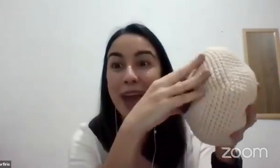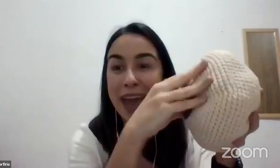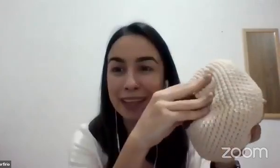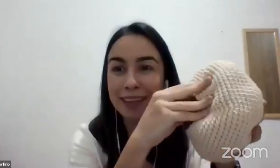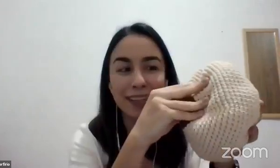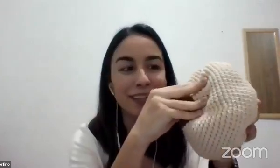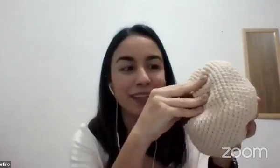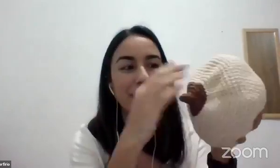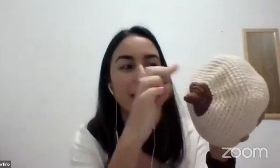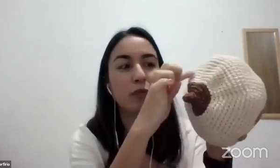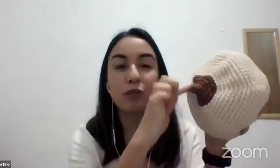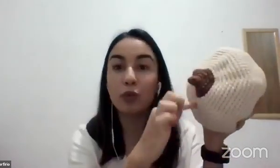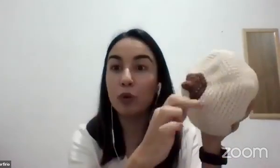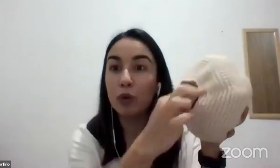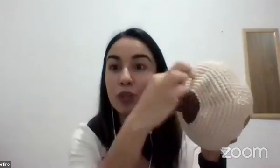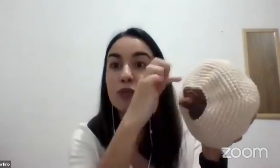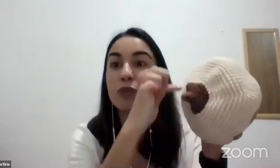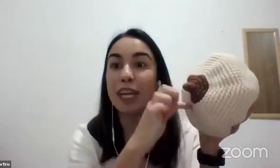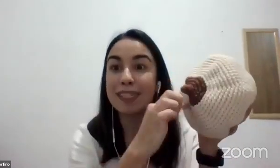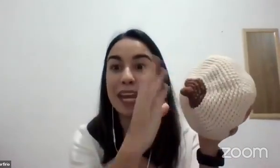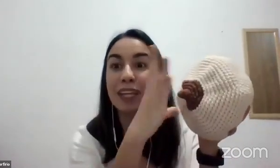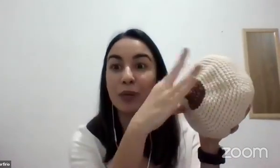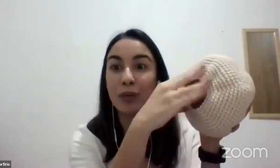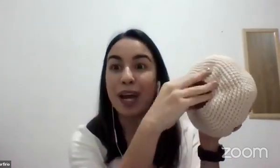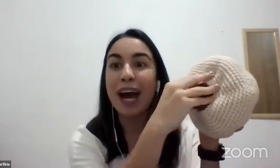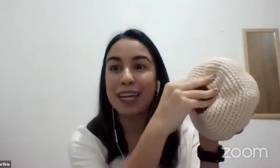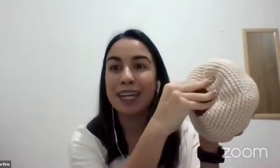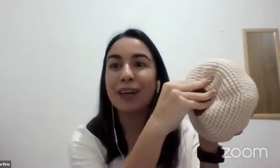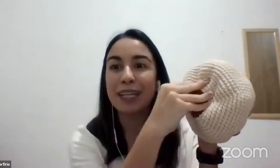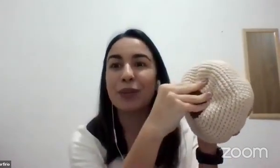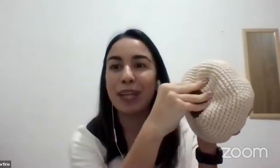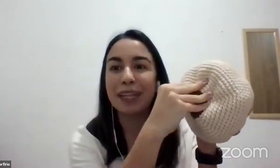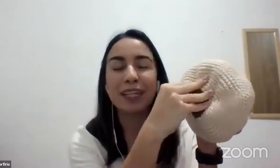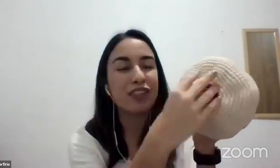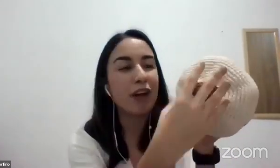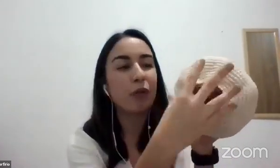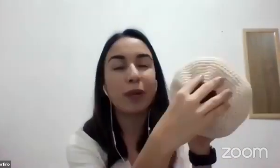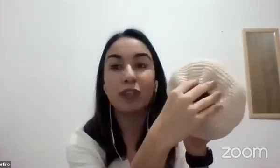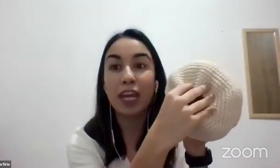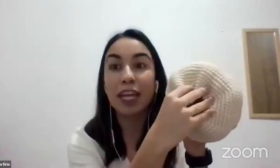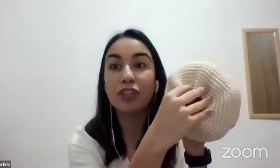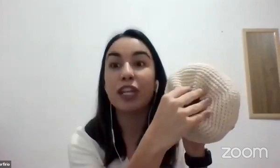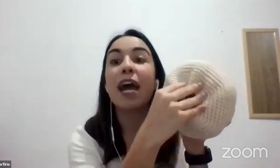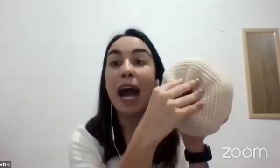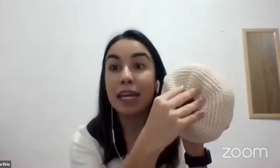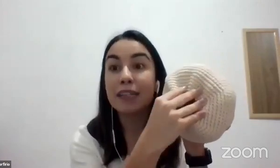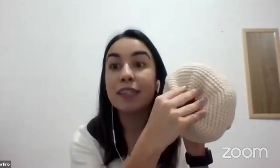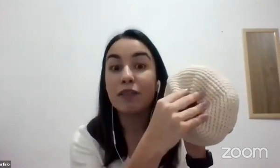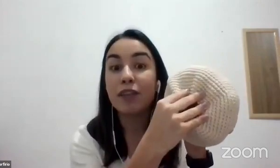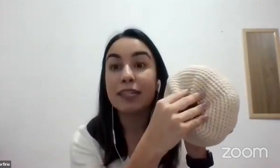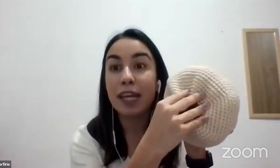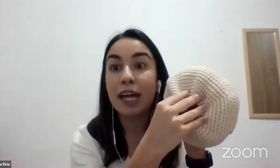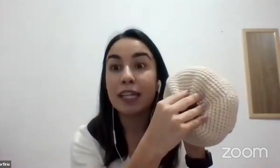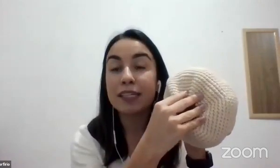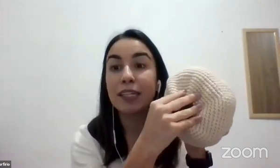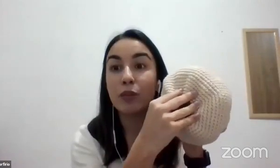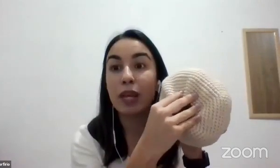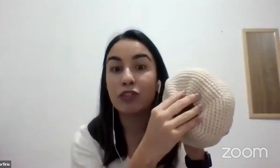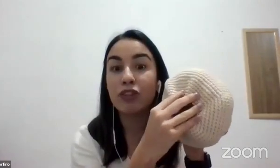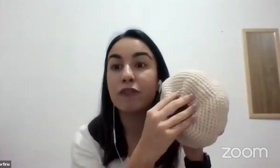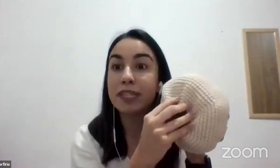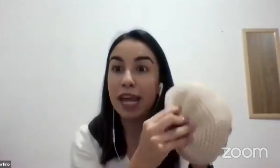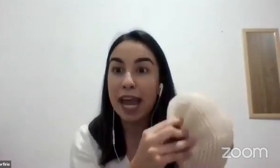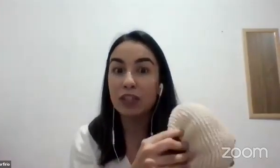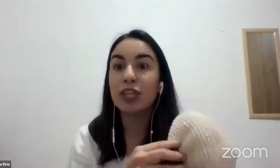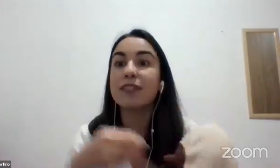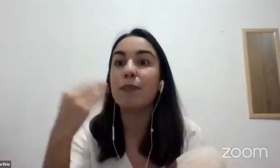pega correta, né, nos ductos, conhecendo aí aquilo que a Dani já falou pra gente, aí sim vai ter a descida do